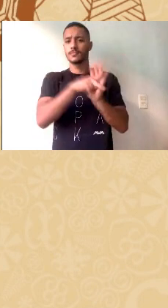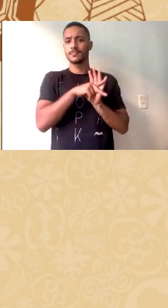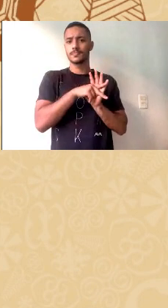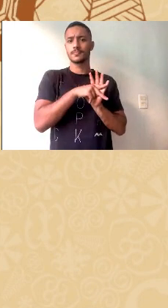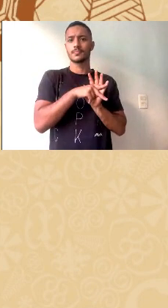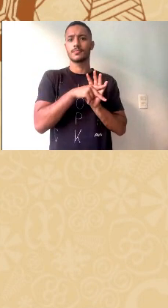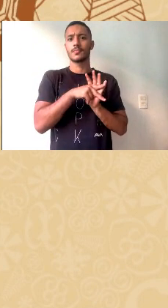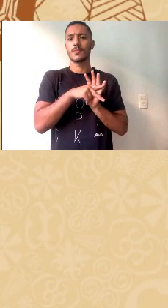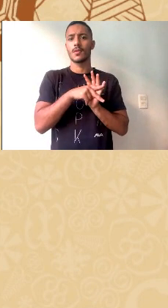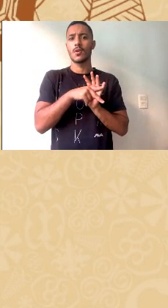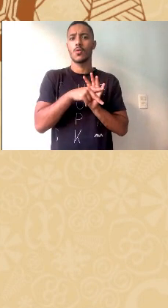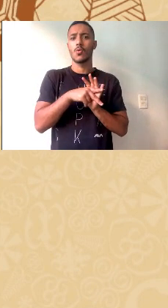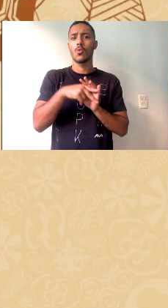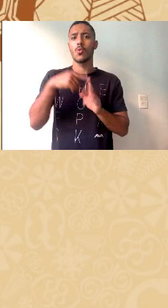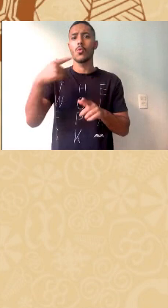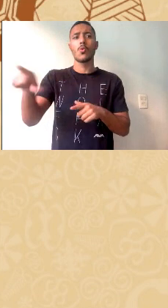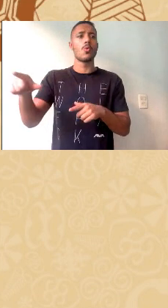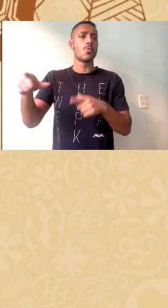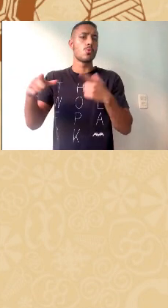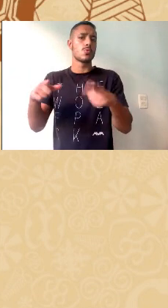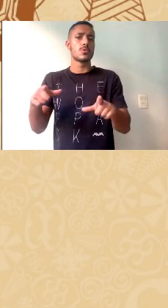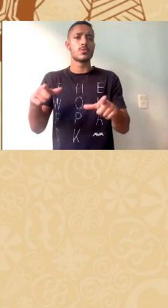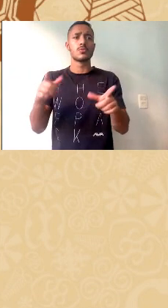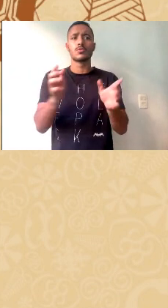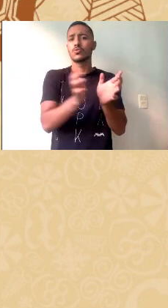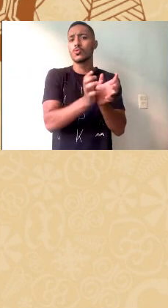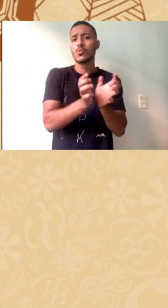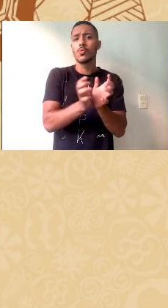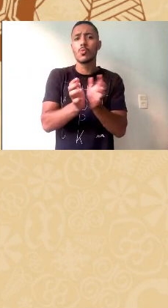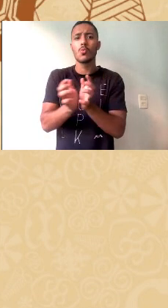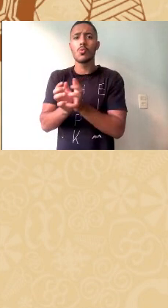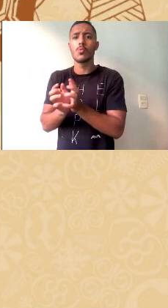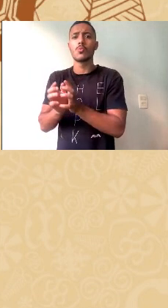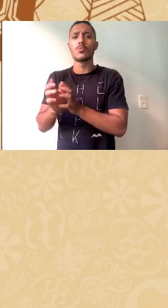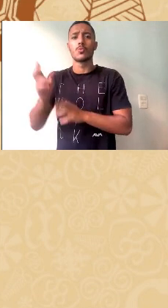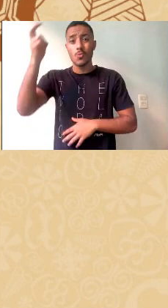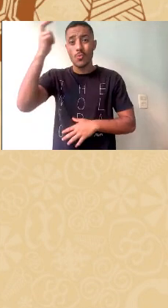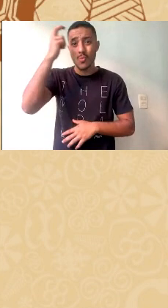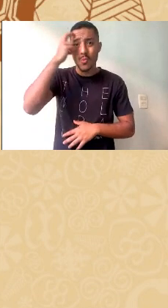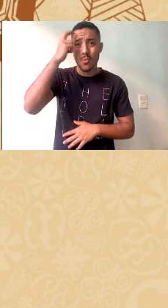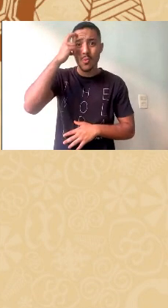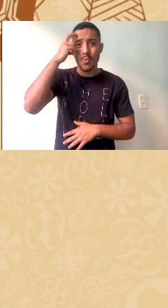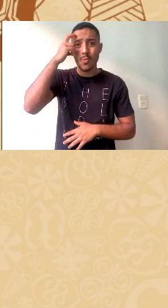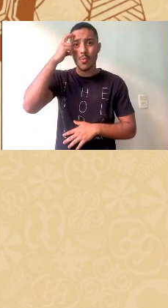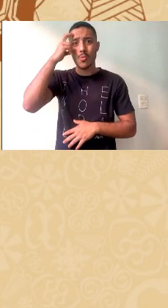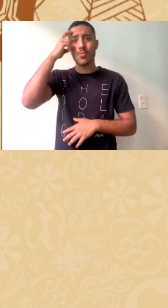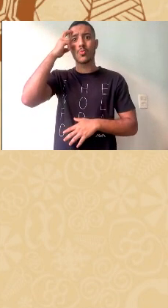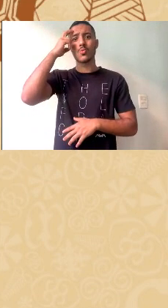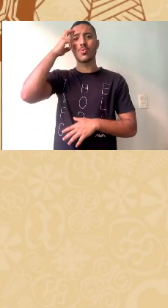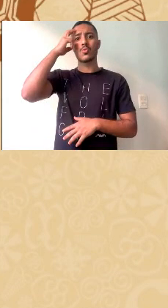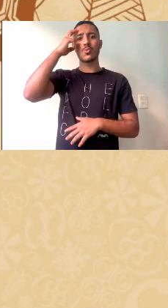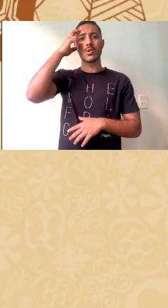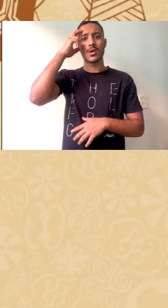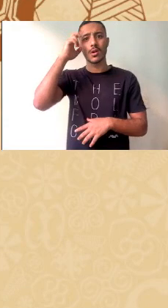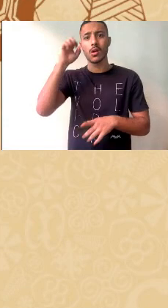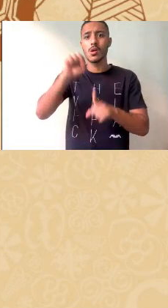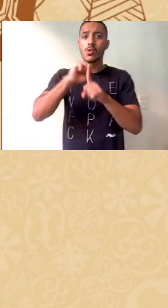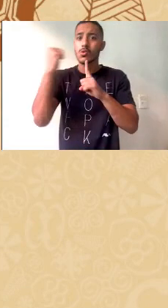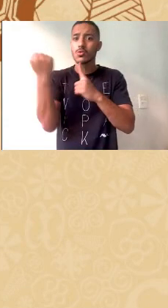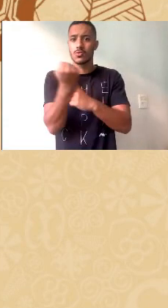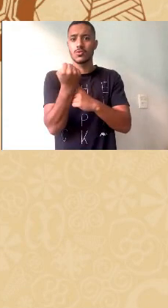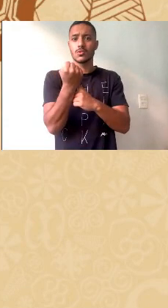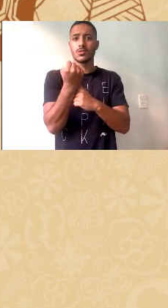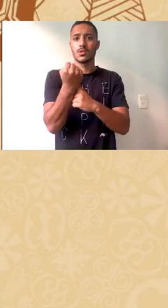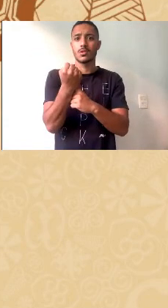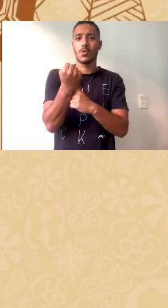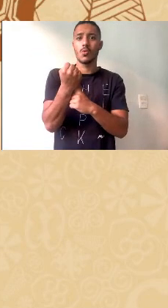outras mobilizações também vão acontecer, o Clube Negro de Cultura Social, Frente Negra Socialista, Sociedade Flor do Abacate, a Legião